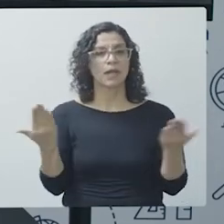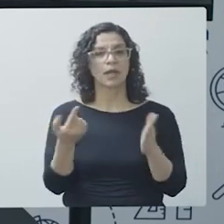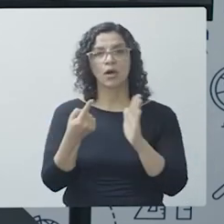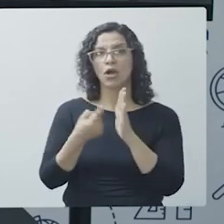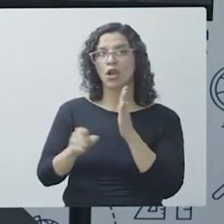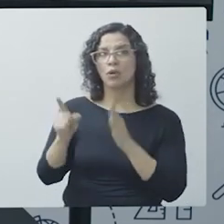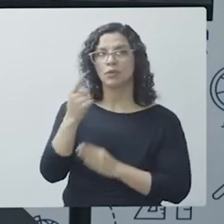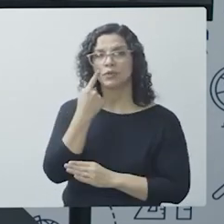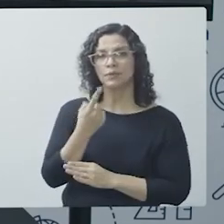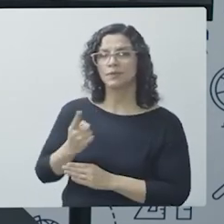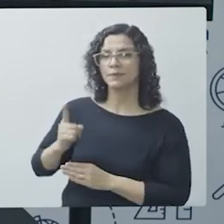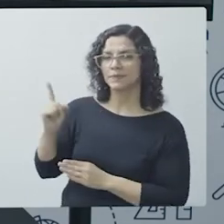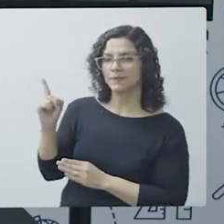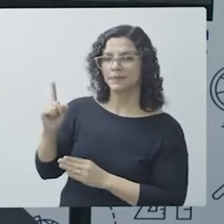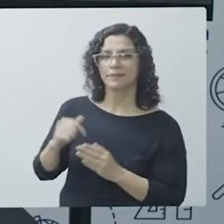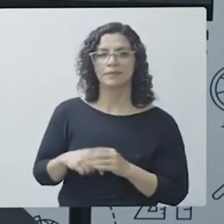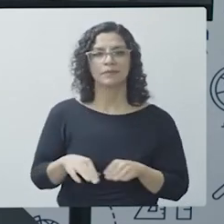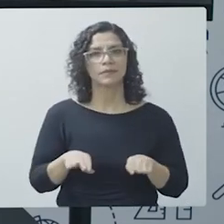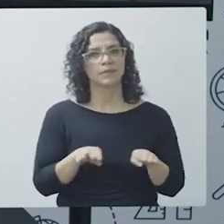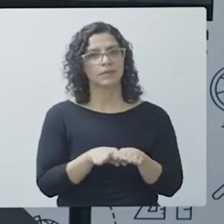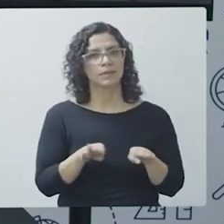bem. E a última?